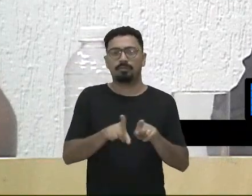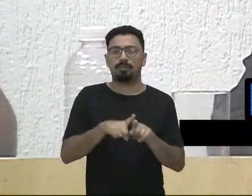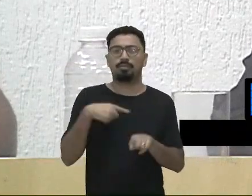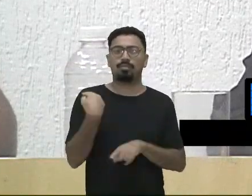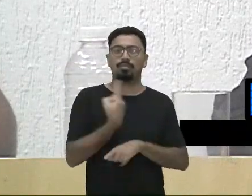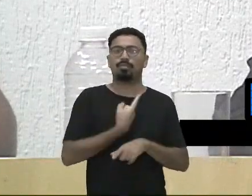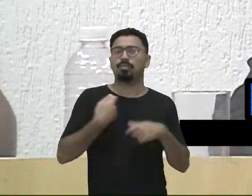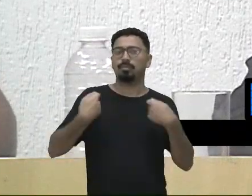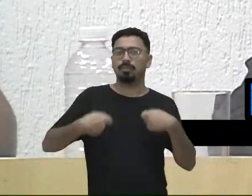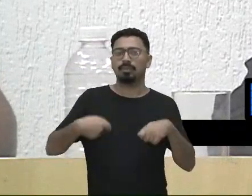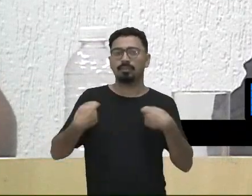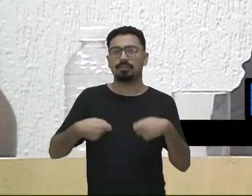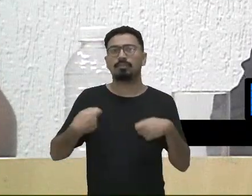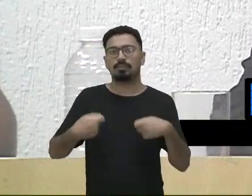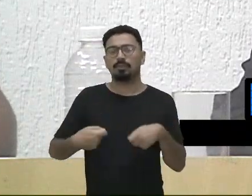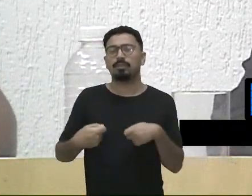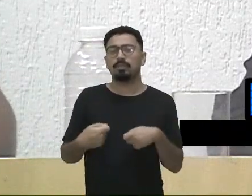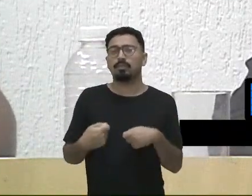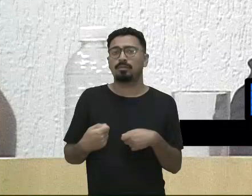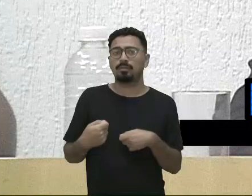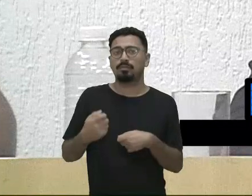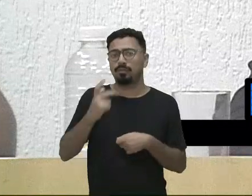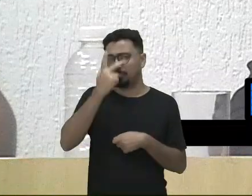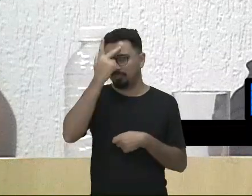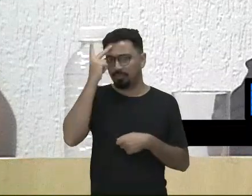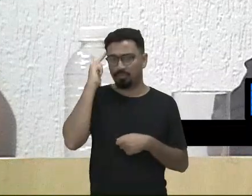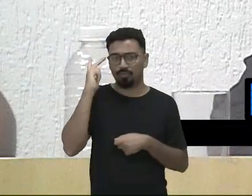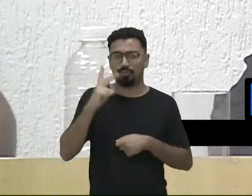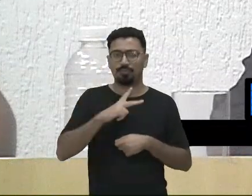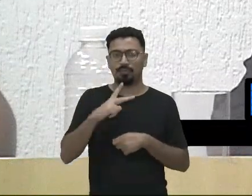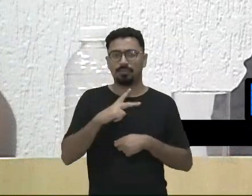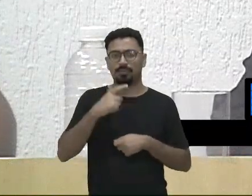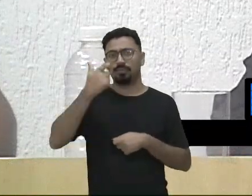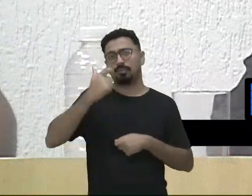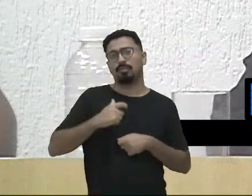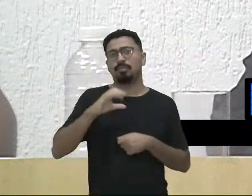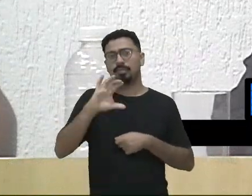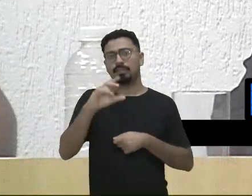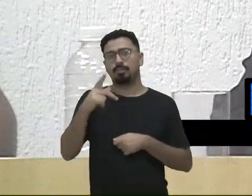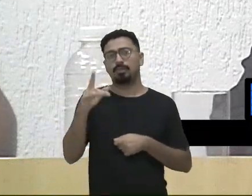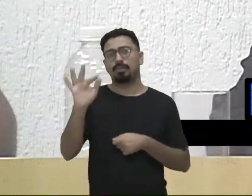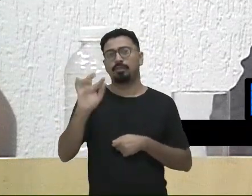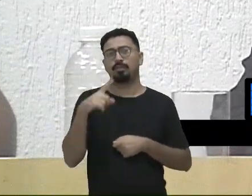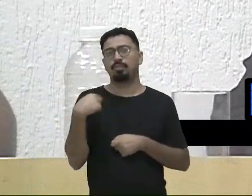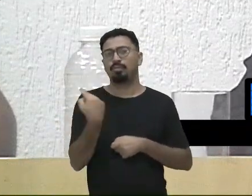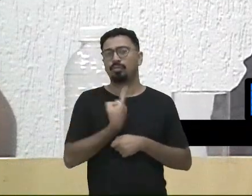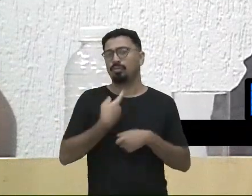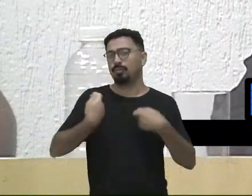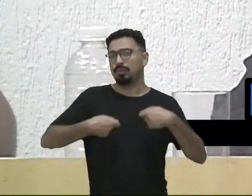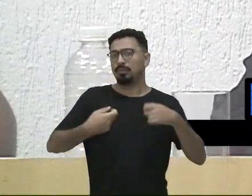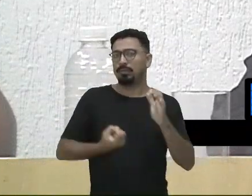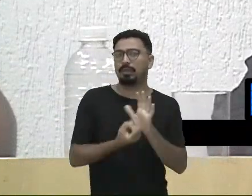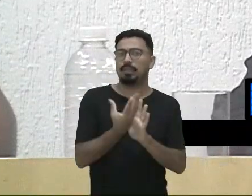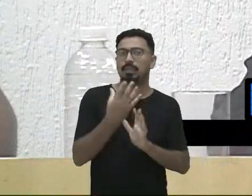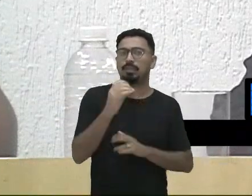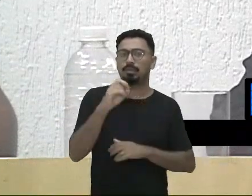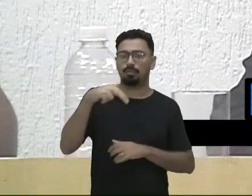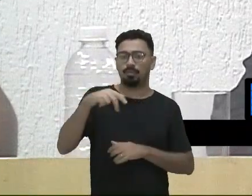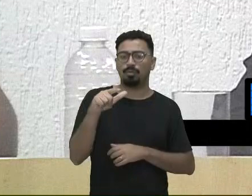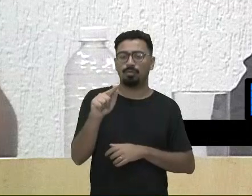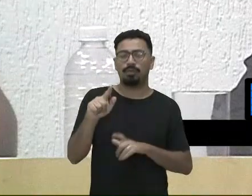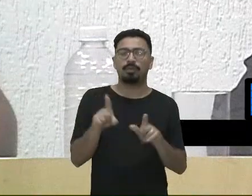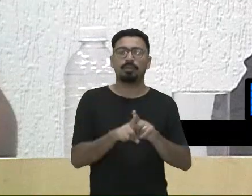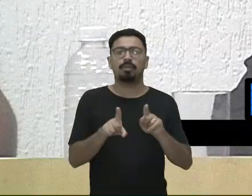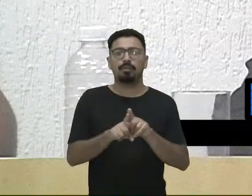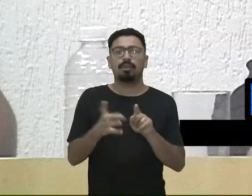Precisamos nós, enquanto pessoas privadas, enquanto CPFs, que criaram uma ONG, que buscaram